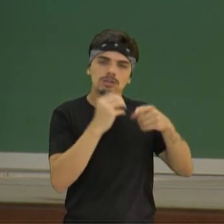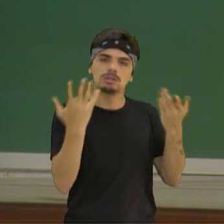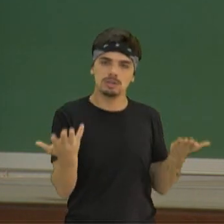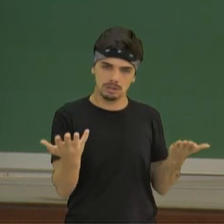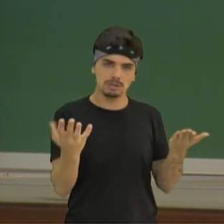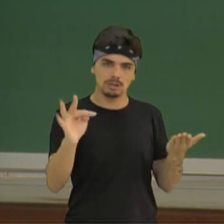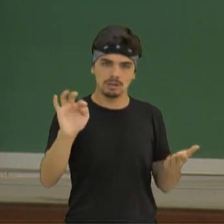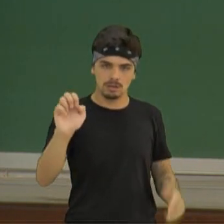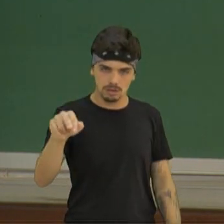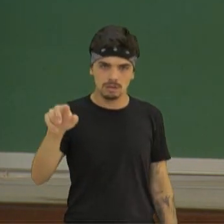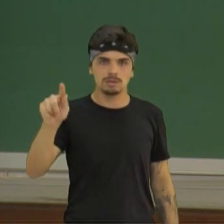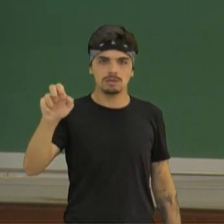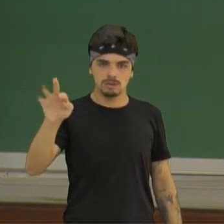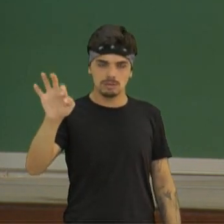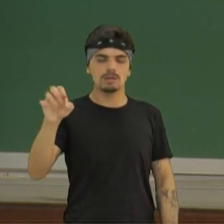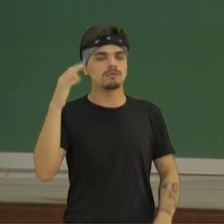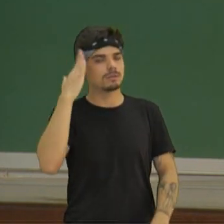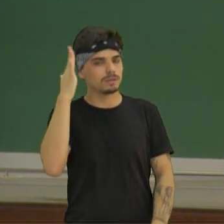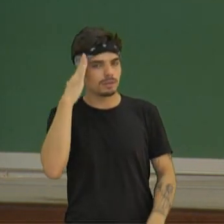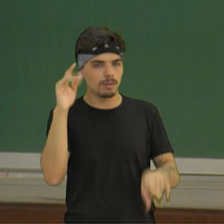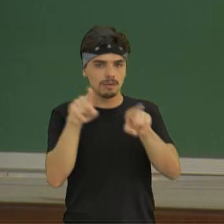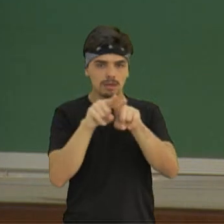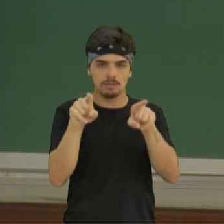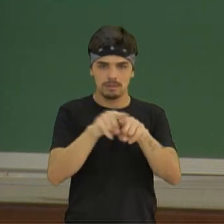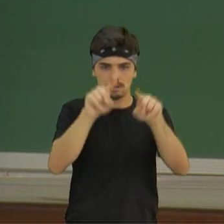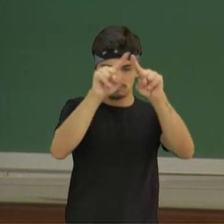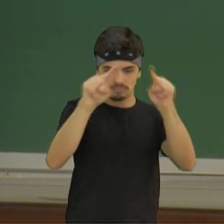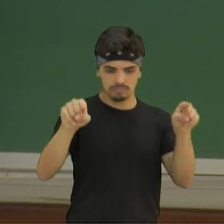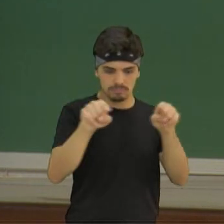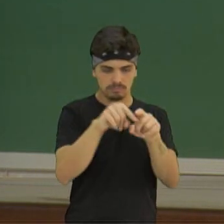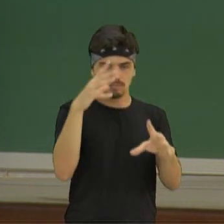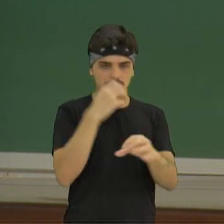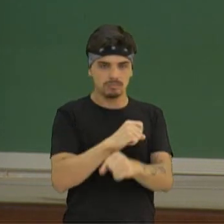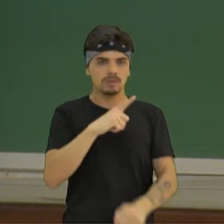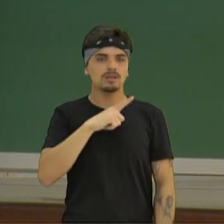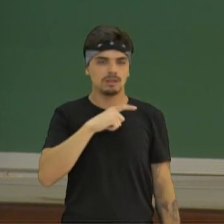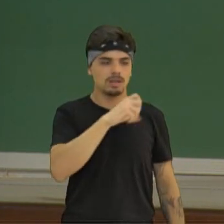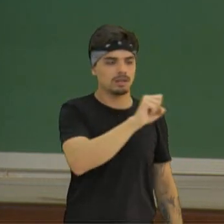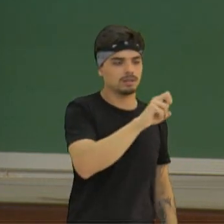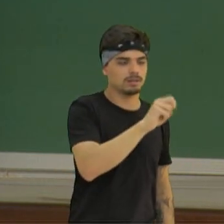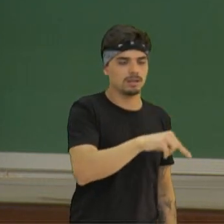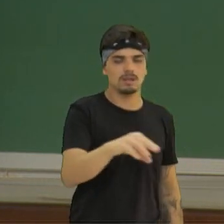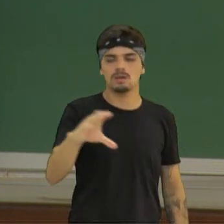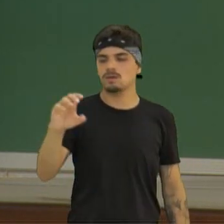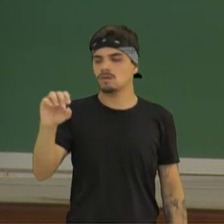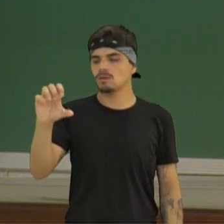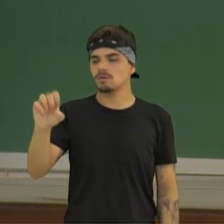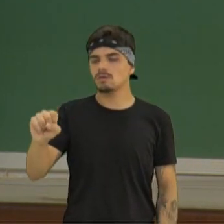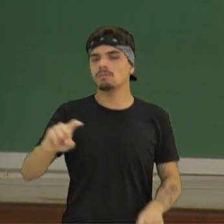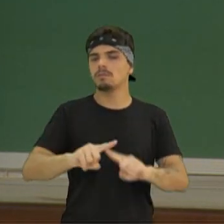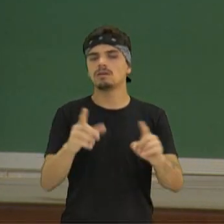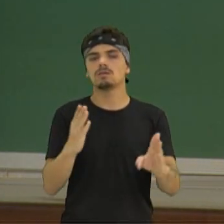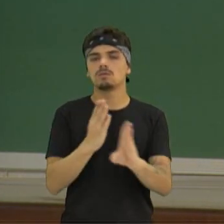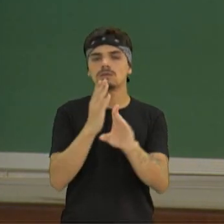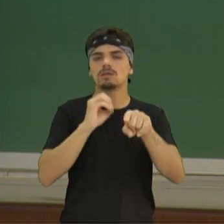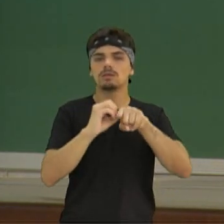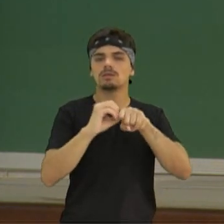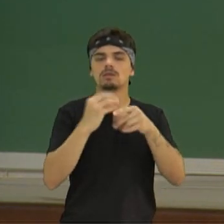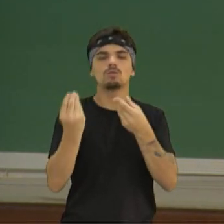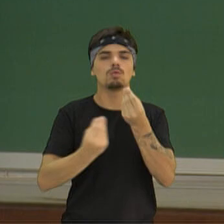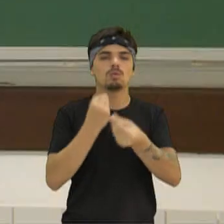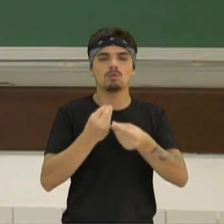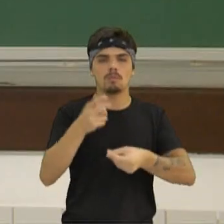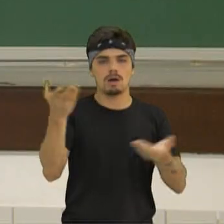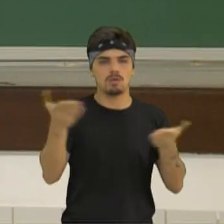Bom, você sabe que na relação trigonométrica fundamental tem seno e cosseno. Como é que eu vou achar a tangente? Então, um tempinho